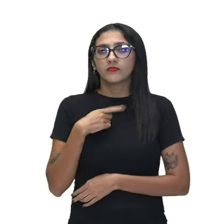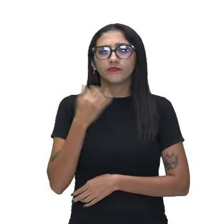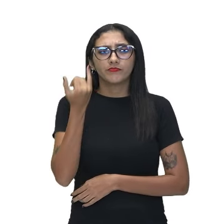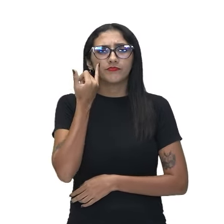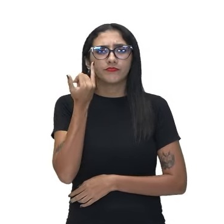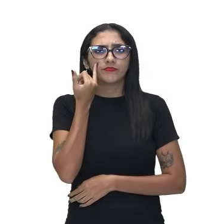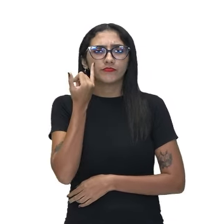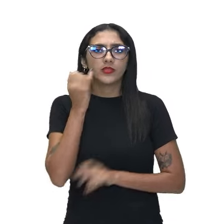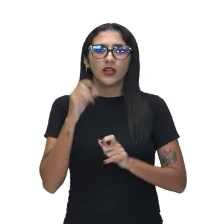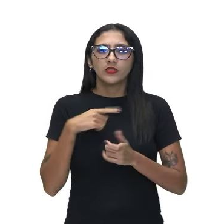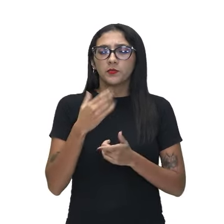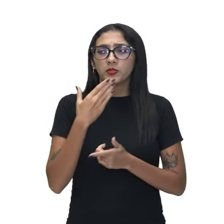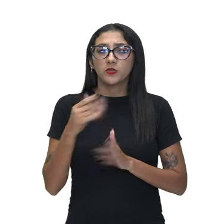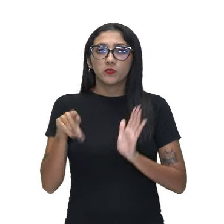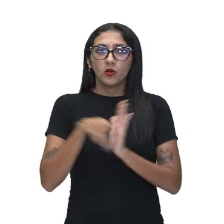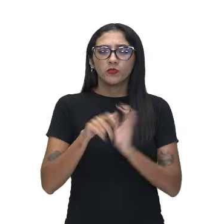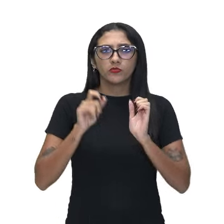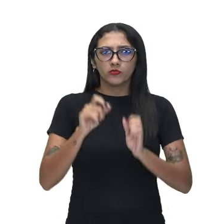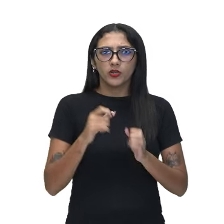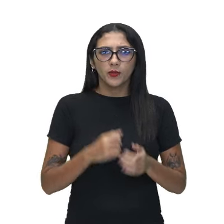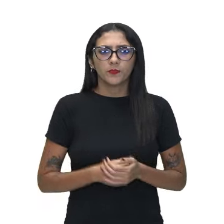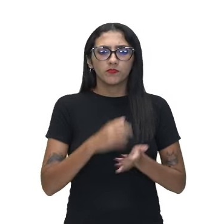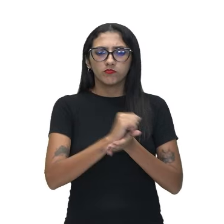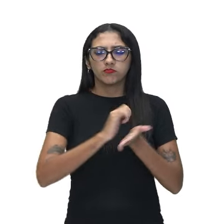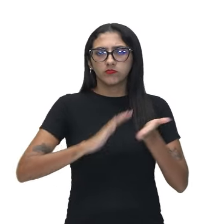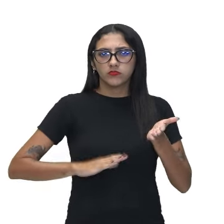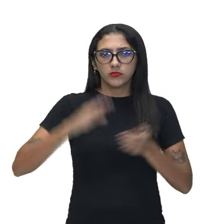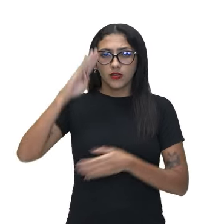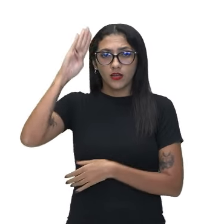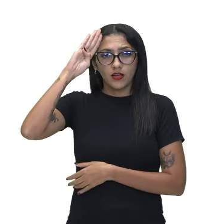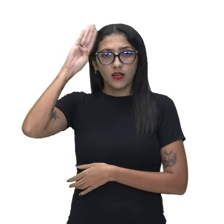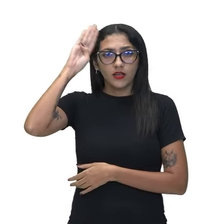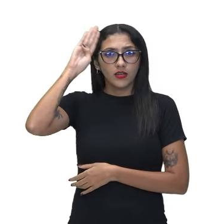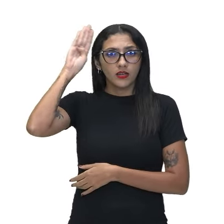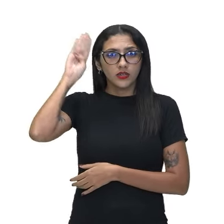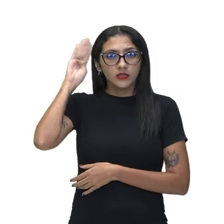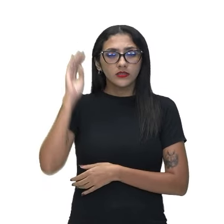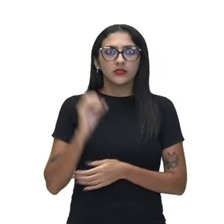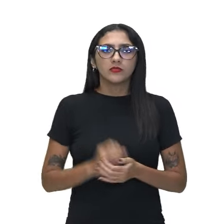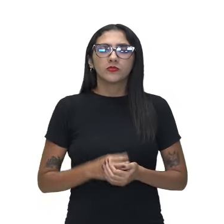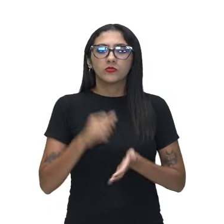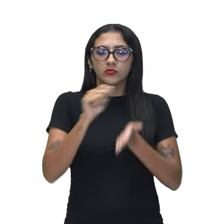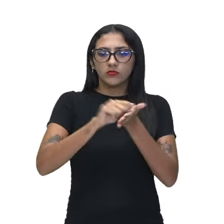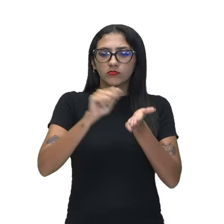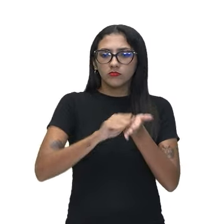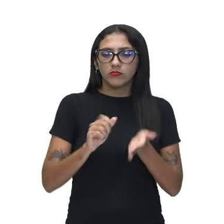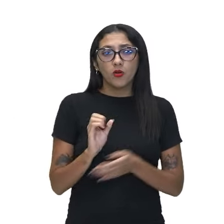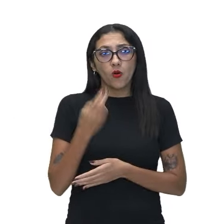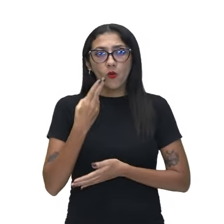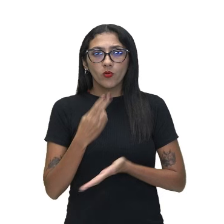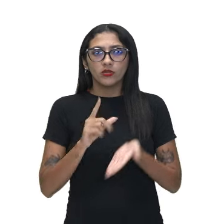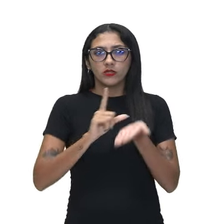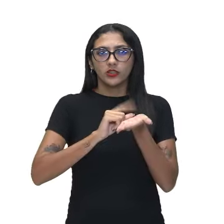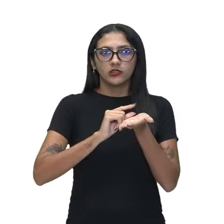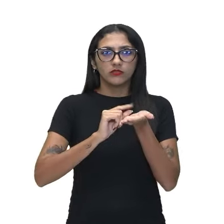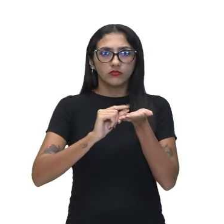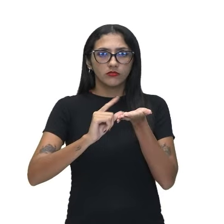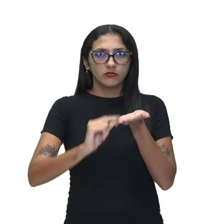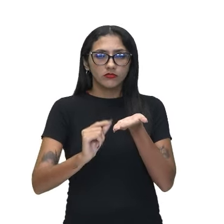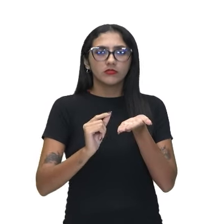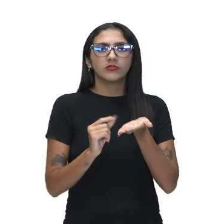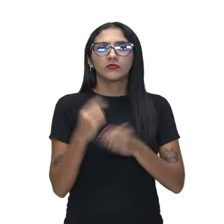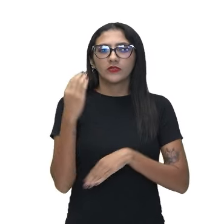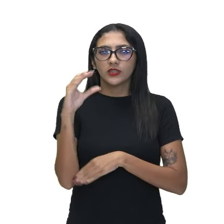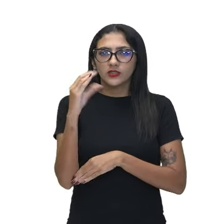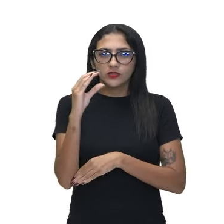solicitado em trabalhos acadêmicos, sejam eles produções monográficas ou artigos científicos. Esse